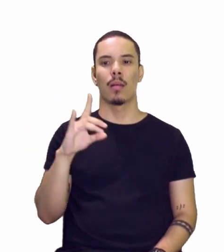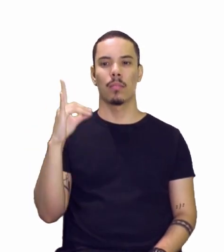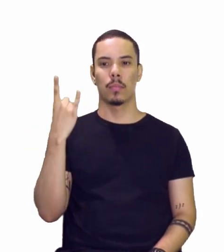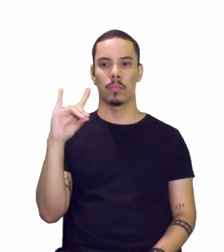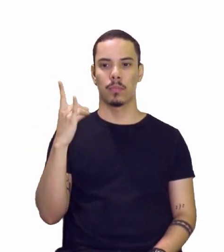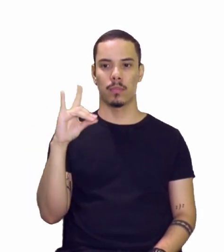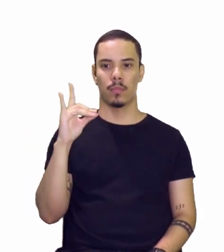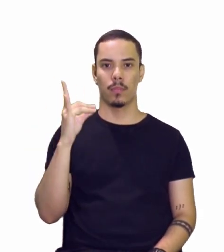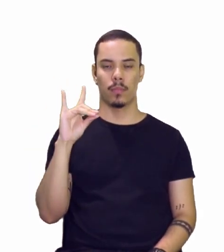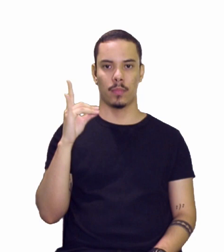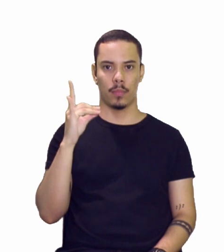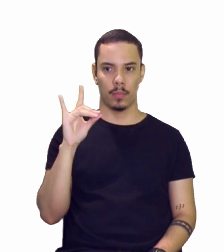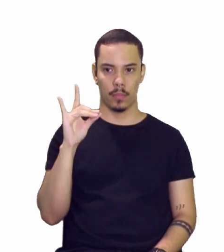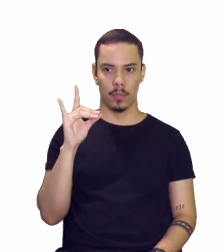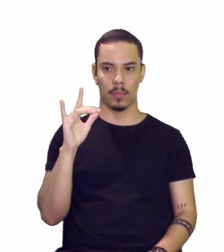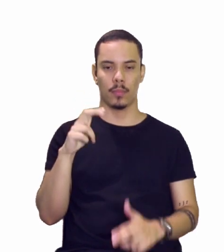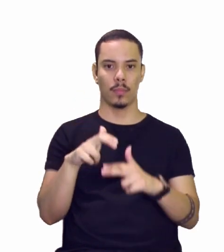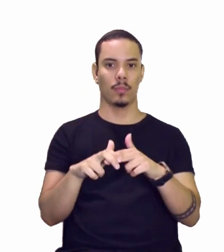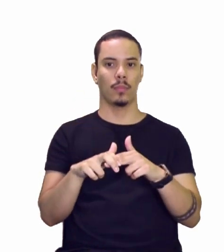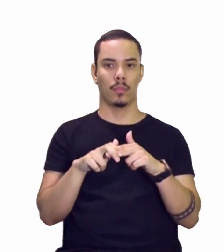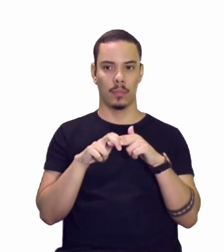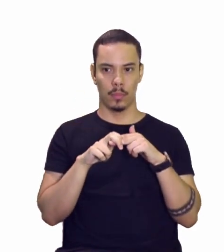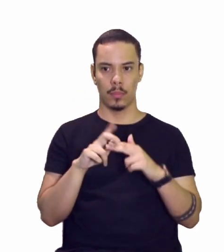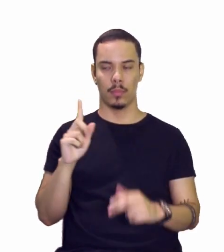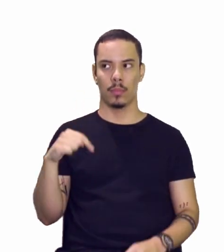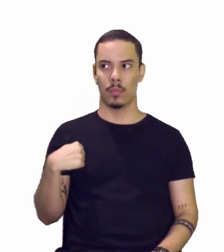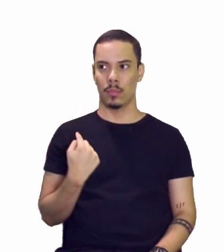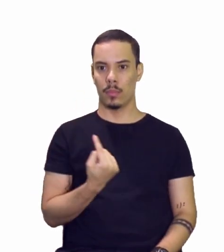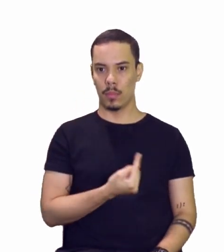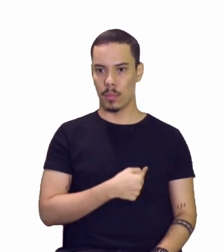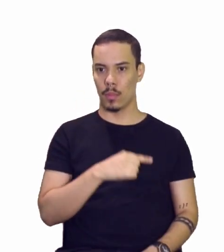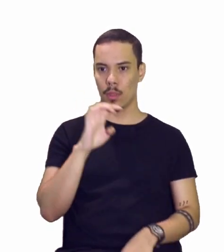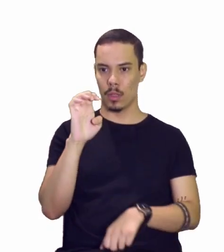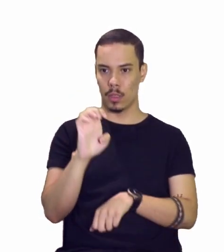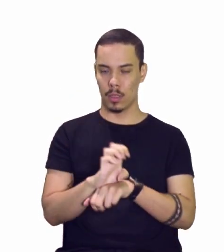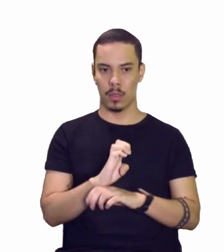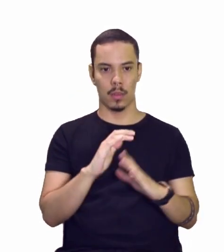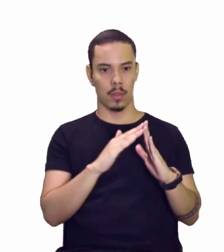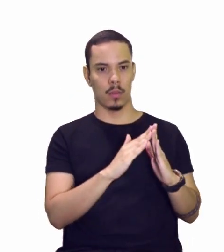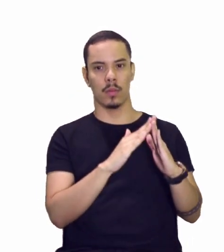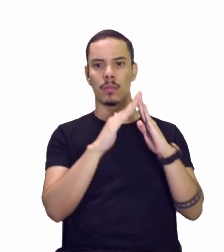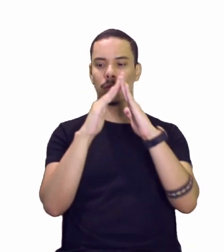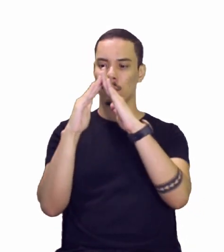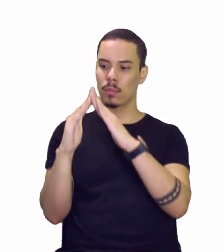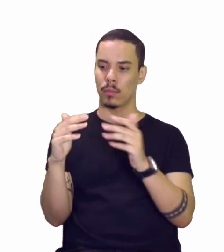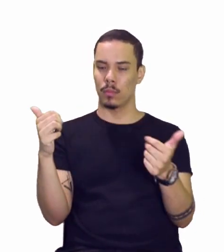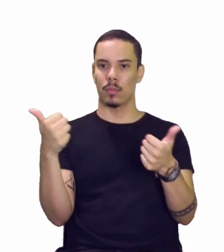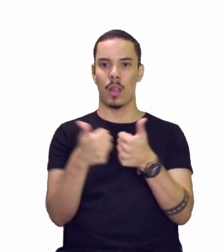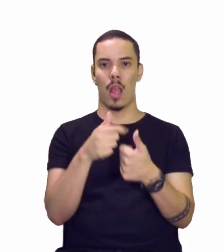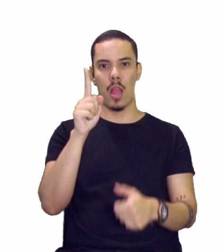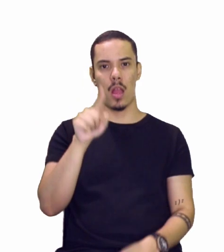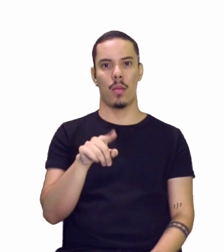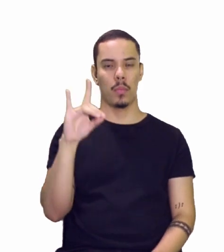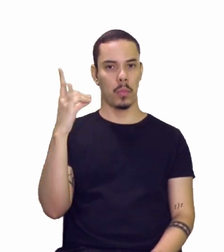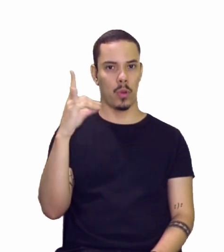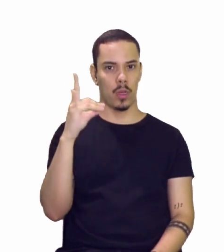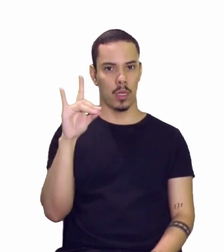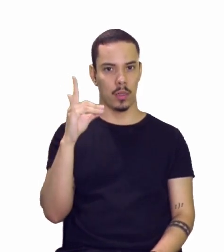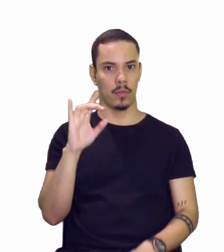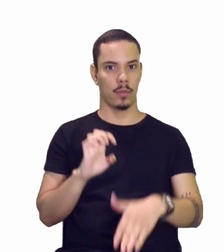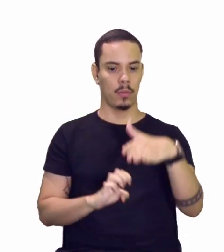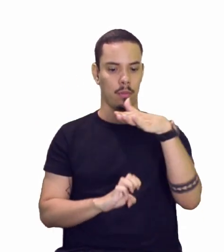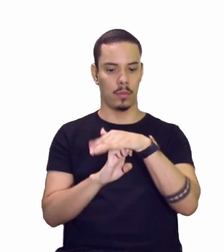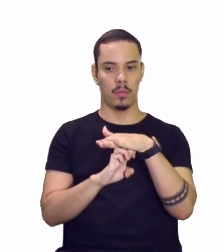Bolívia, portanto, o nosso estado vizinho é Bolívia. Eu estou falando